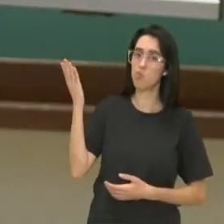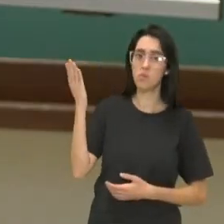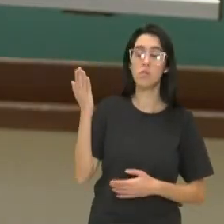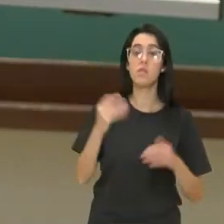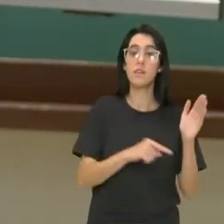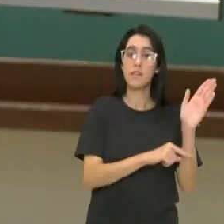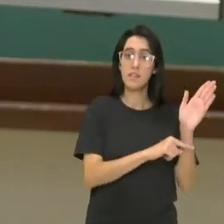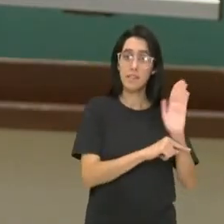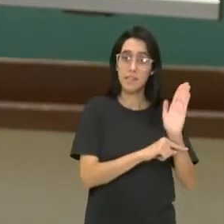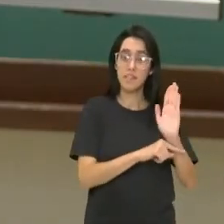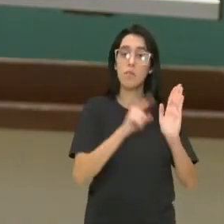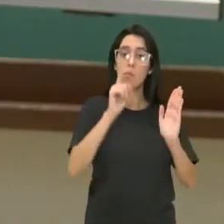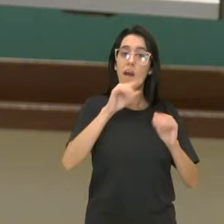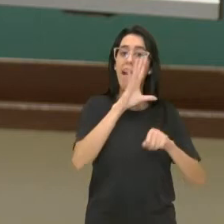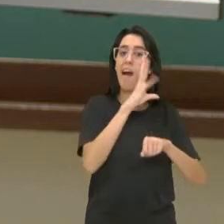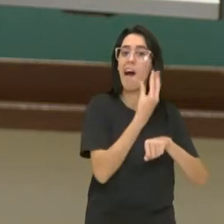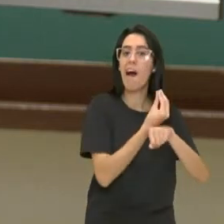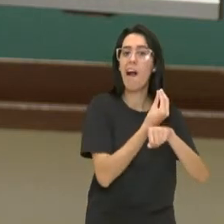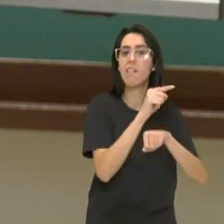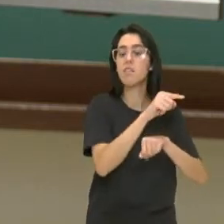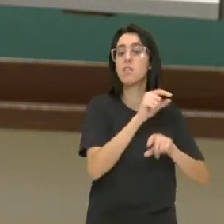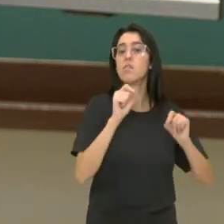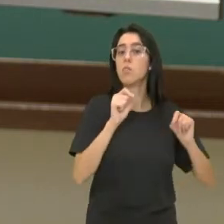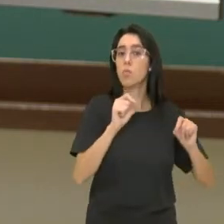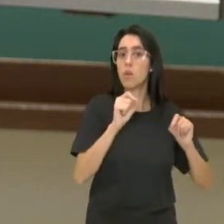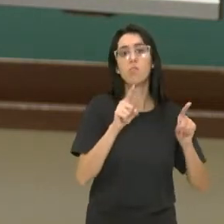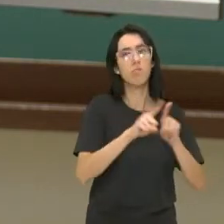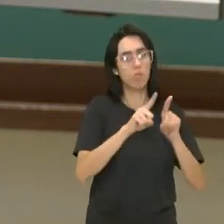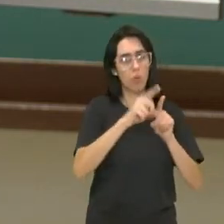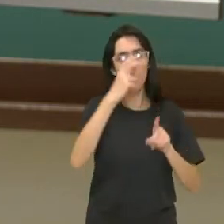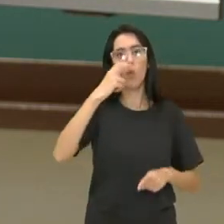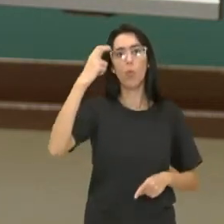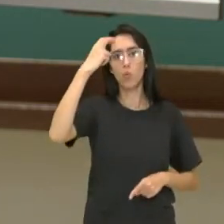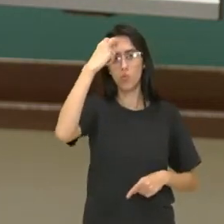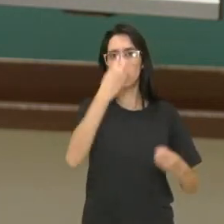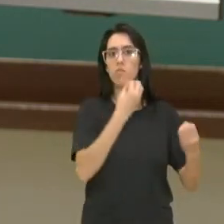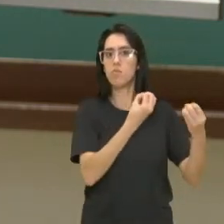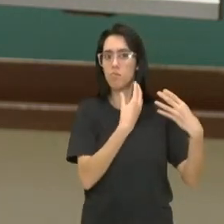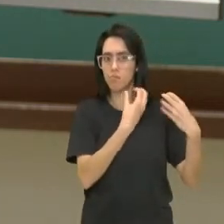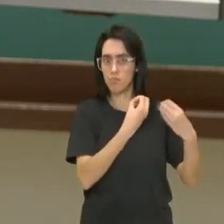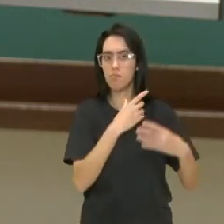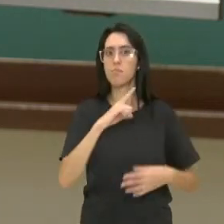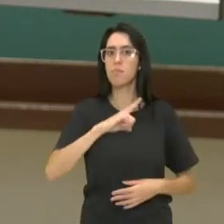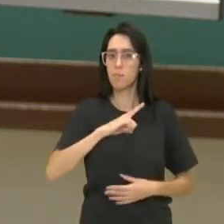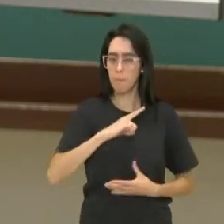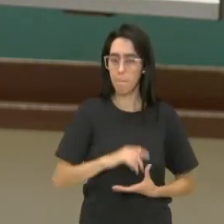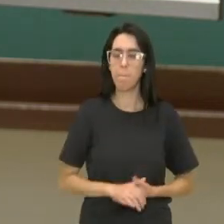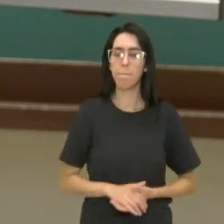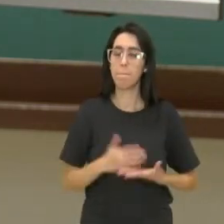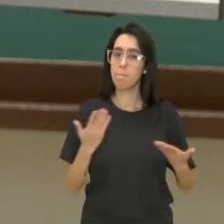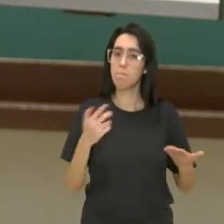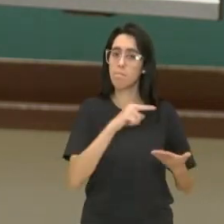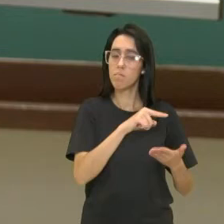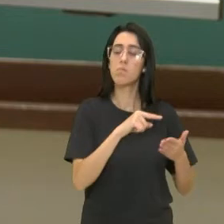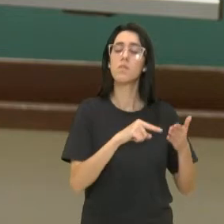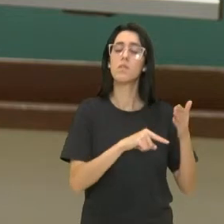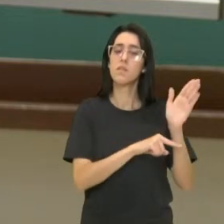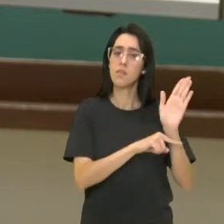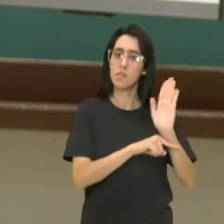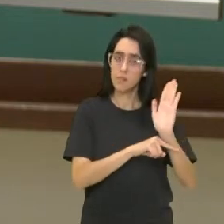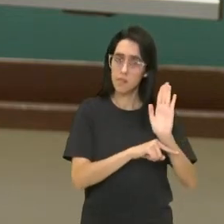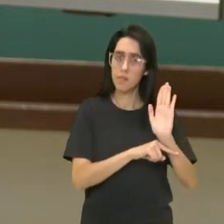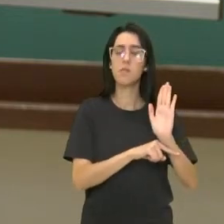é a arte e cultura, exatamente. Então é lógico, ele tem a tendência,